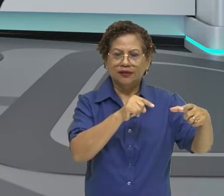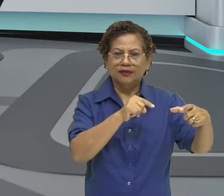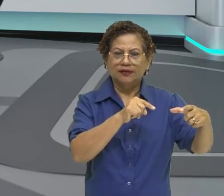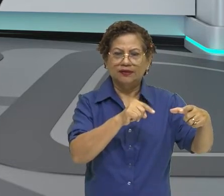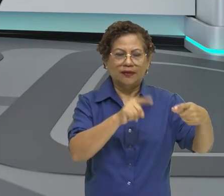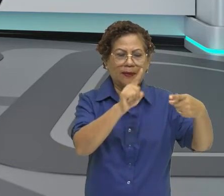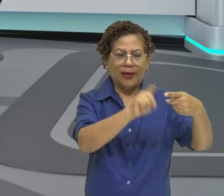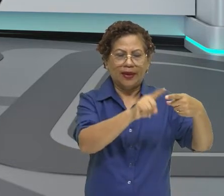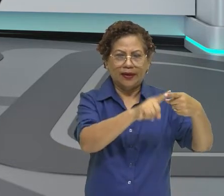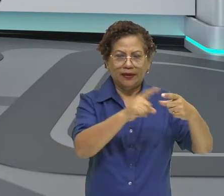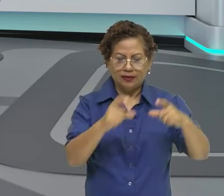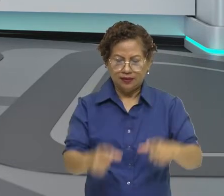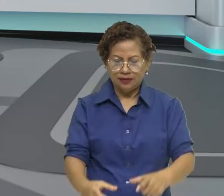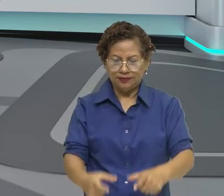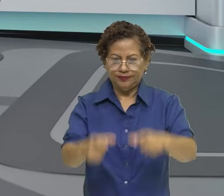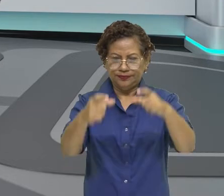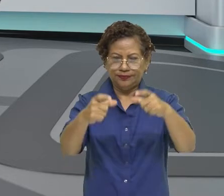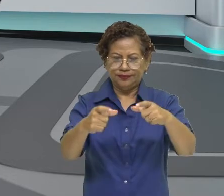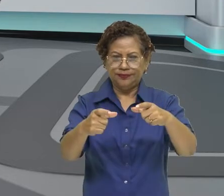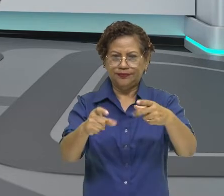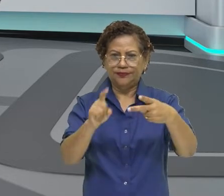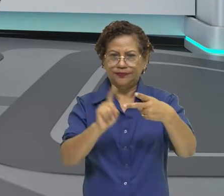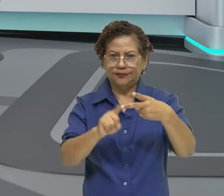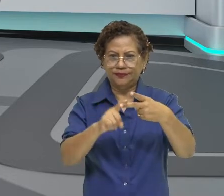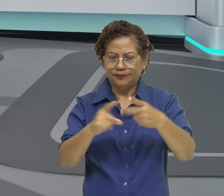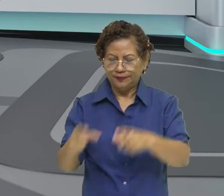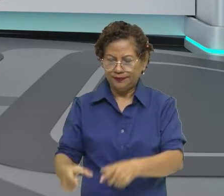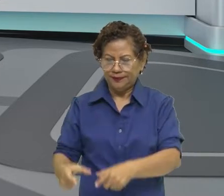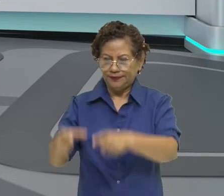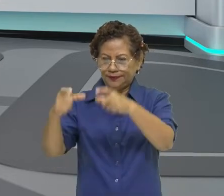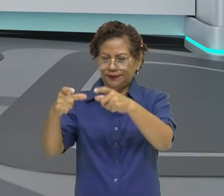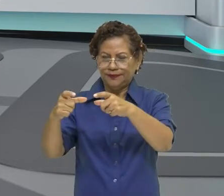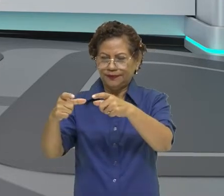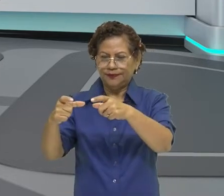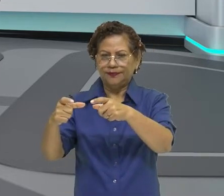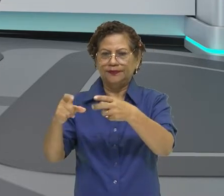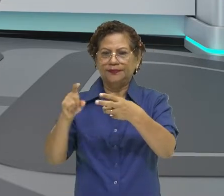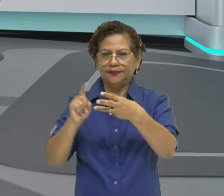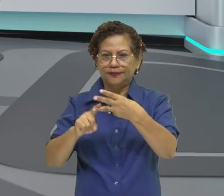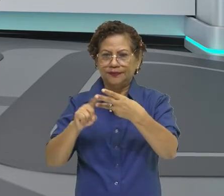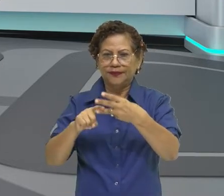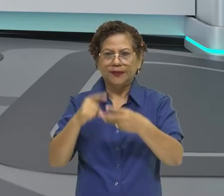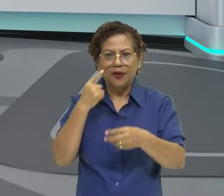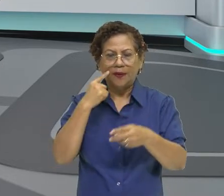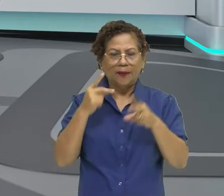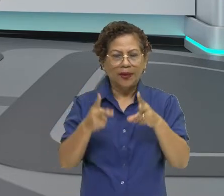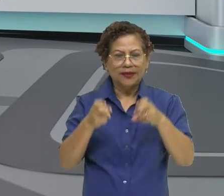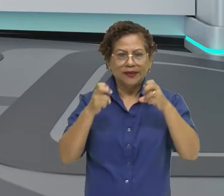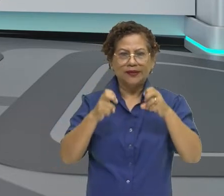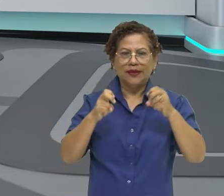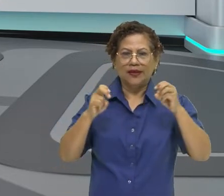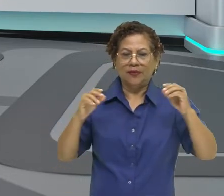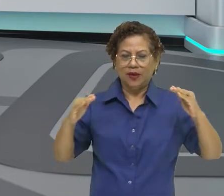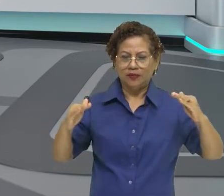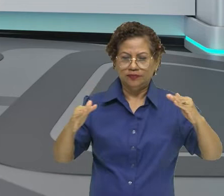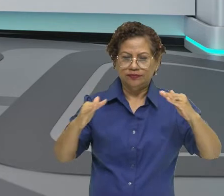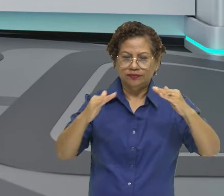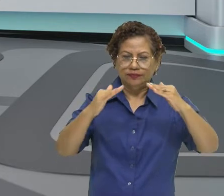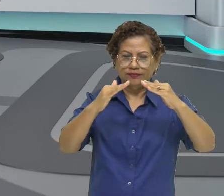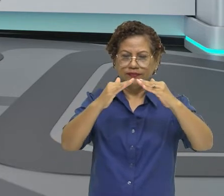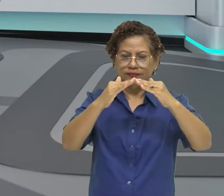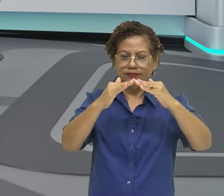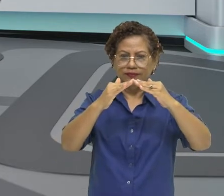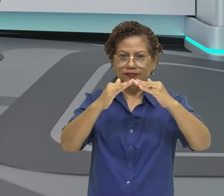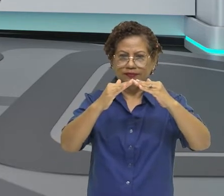coríntia. Por quê? Elas têm, na parte de cima, como vocês estão conseguindo ver aqui, características específicas. E